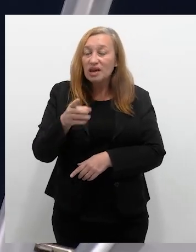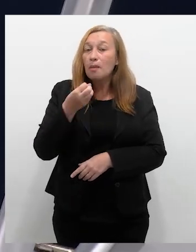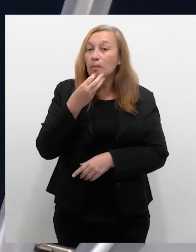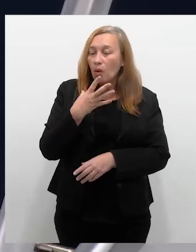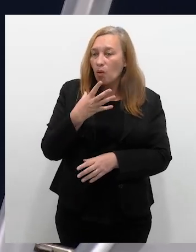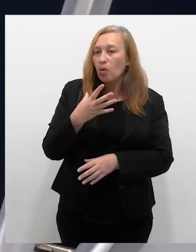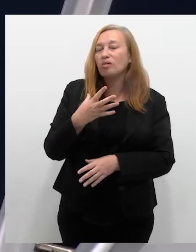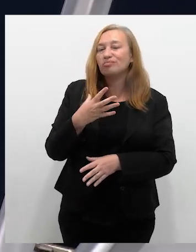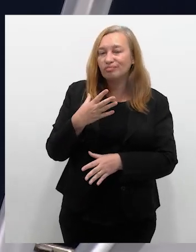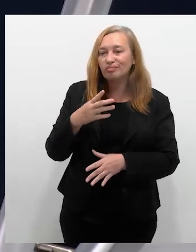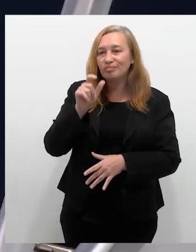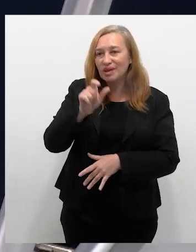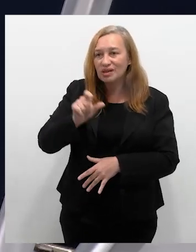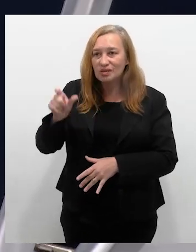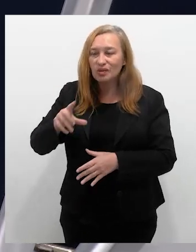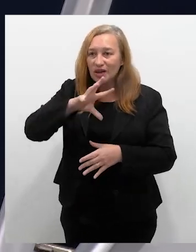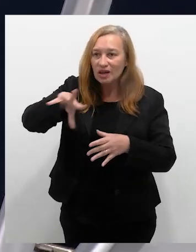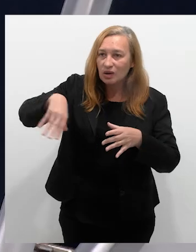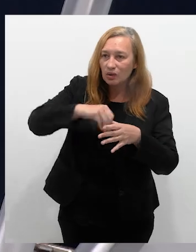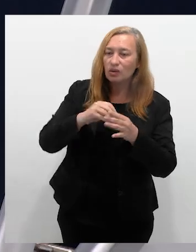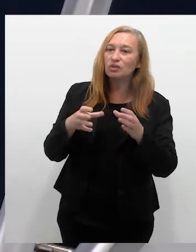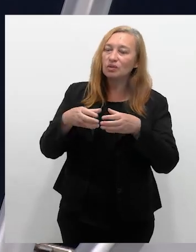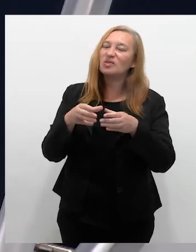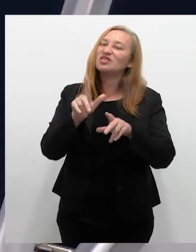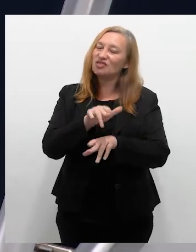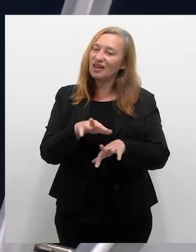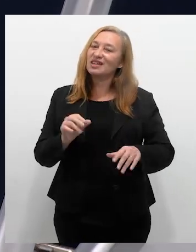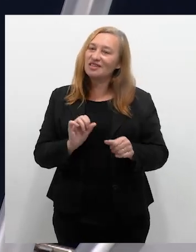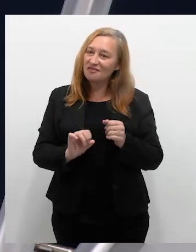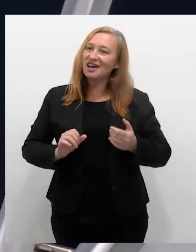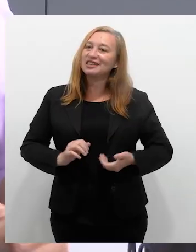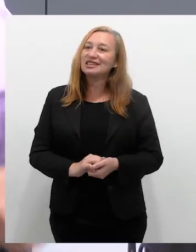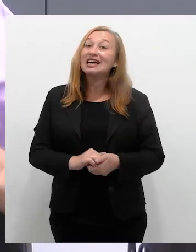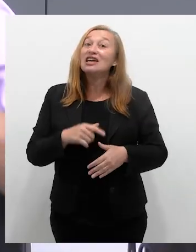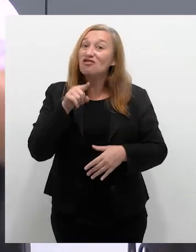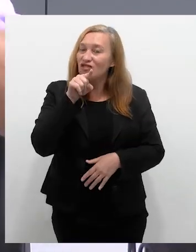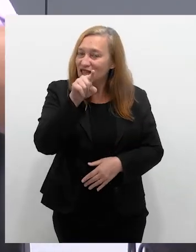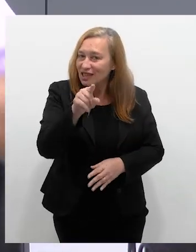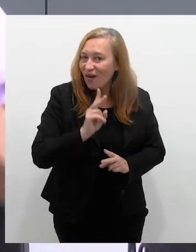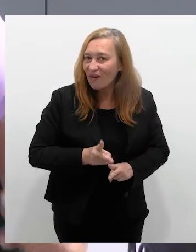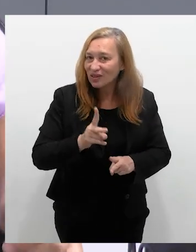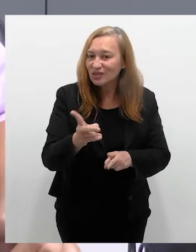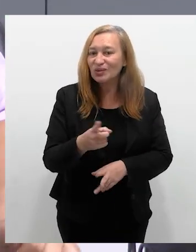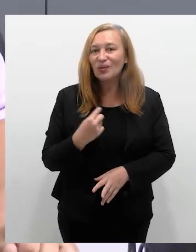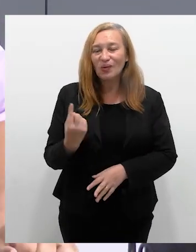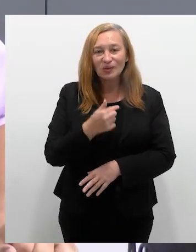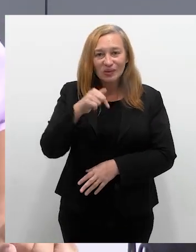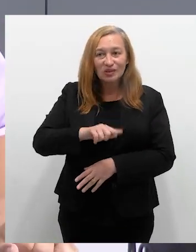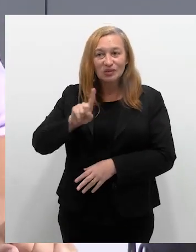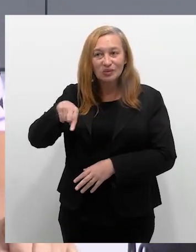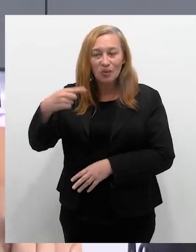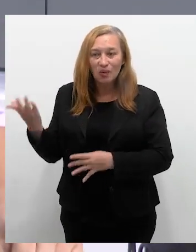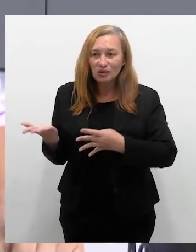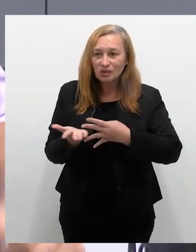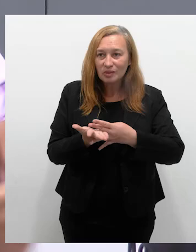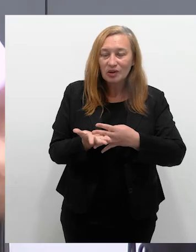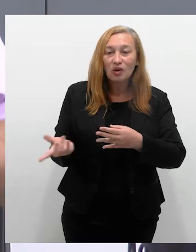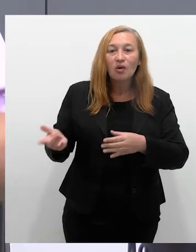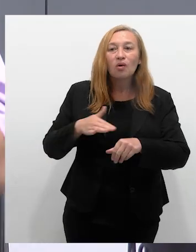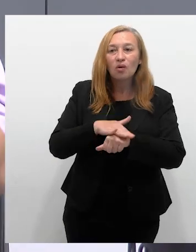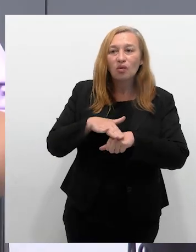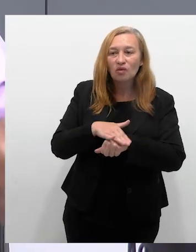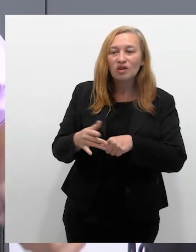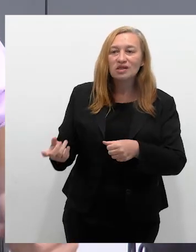gente boa na equipe, então isso faz toda a diferença. Você continua aqui com a gente, que no próximo bloco a gente